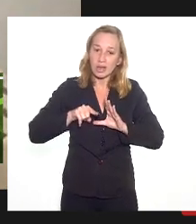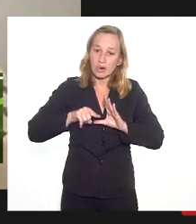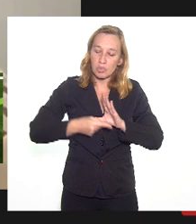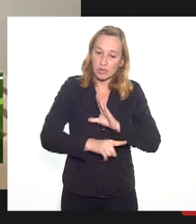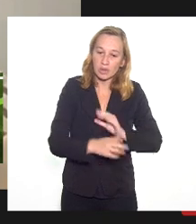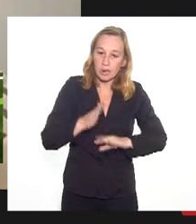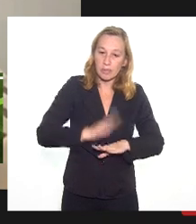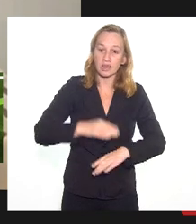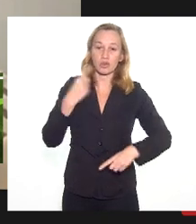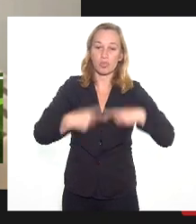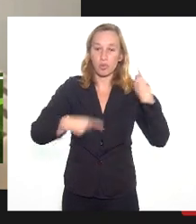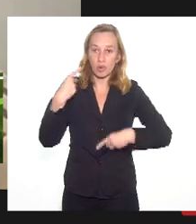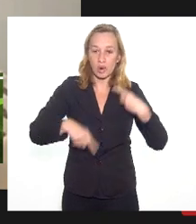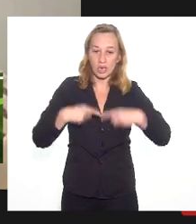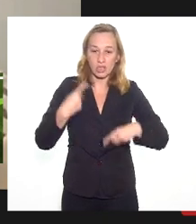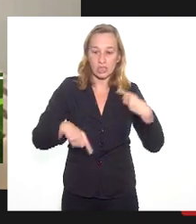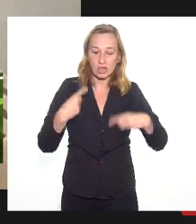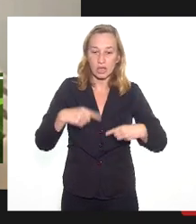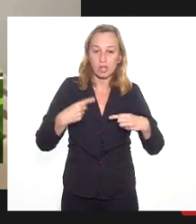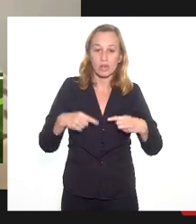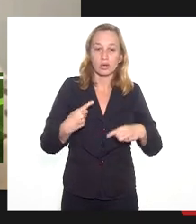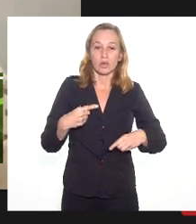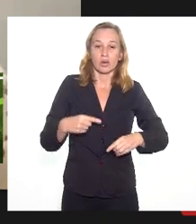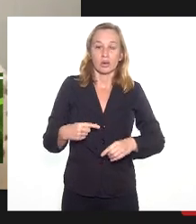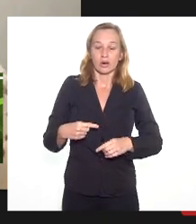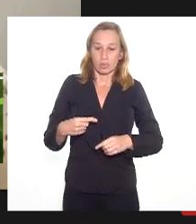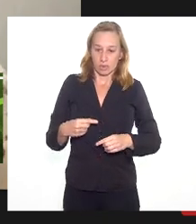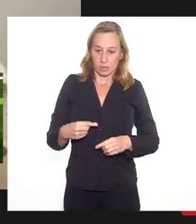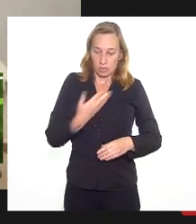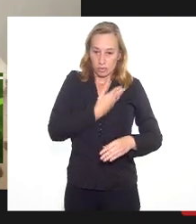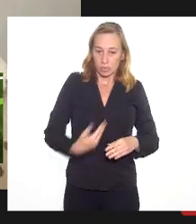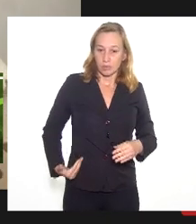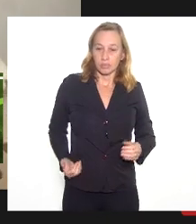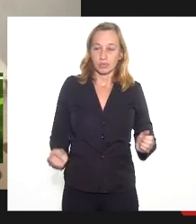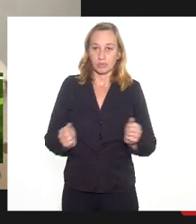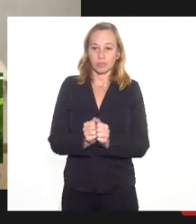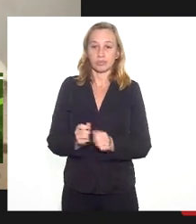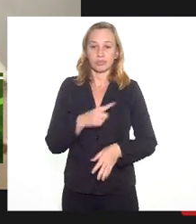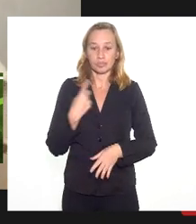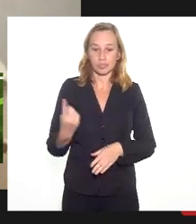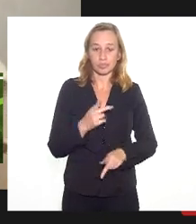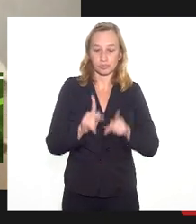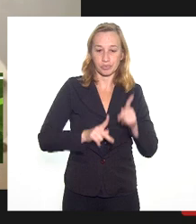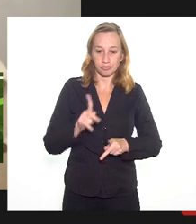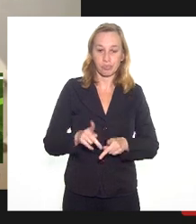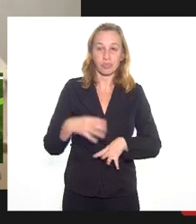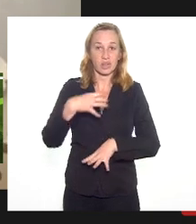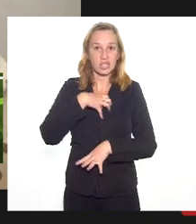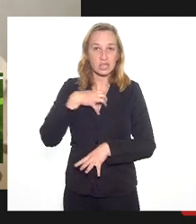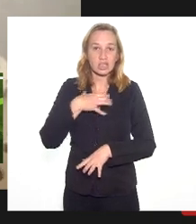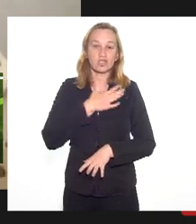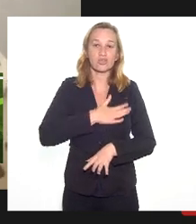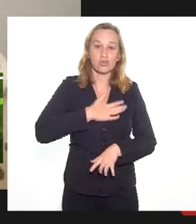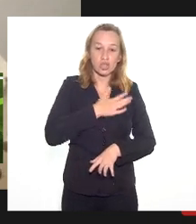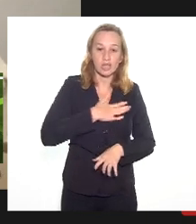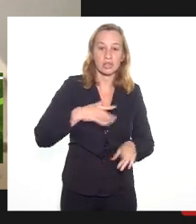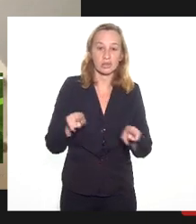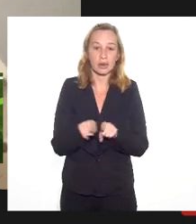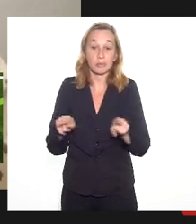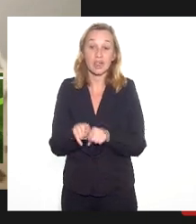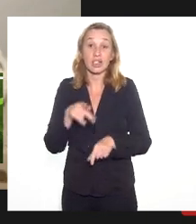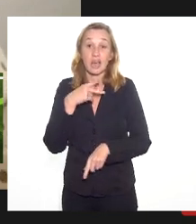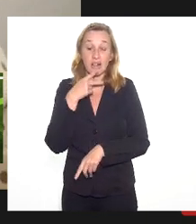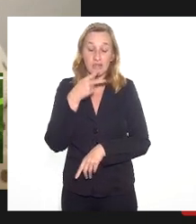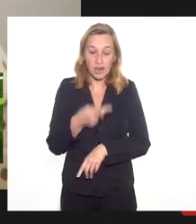política pública que faça sentido para a nossa população. Muito obrigada. Então, nesse sentido, também gostaria aqui de